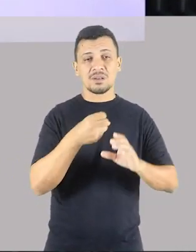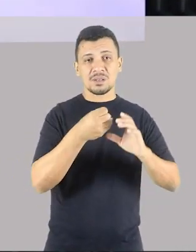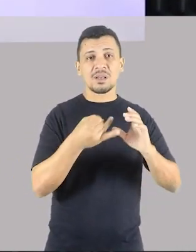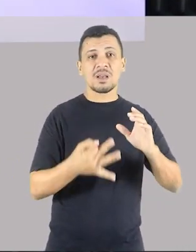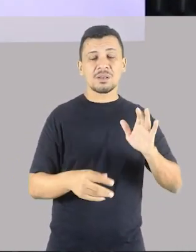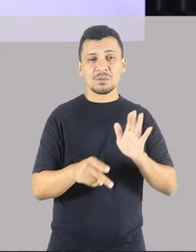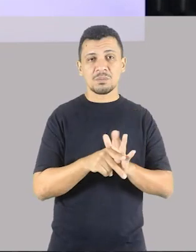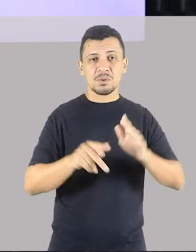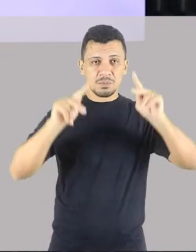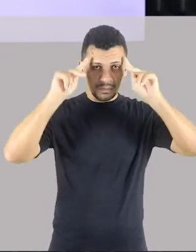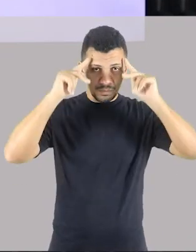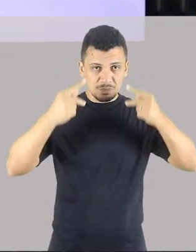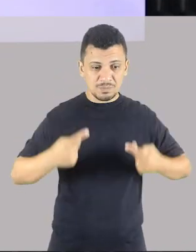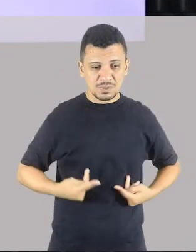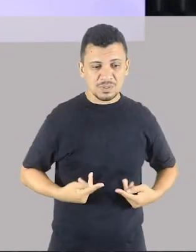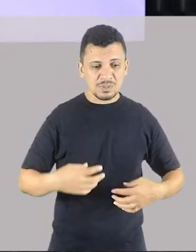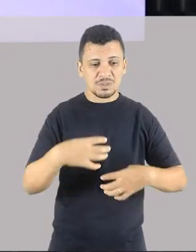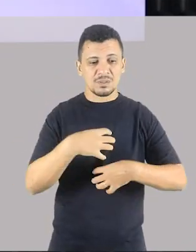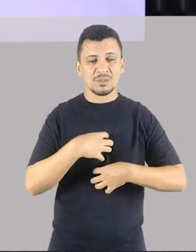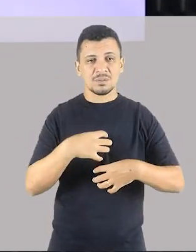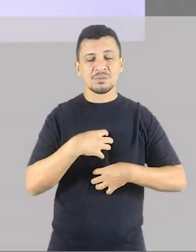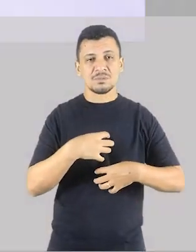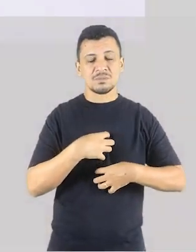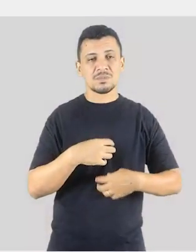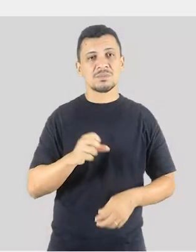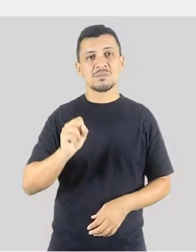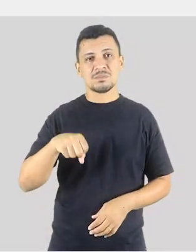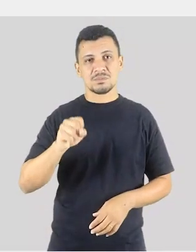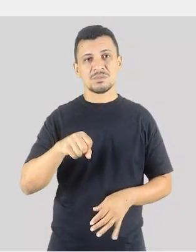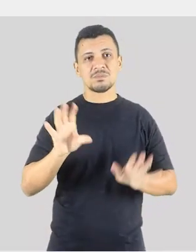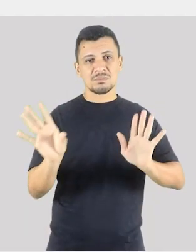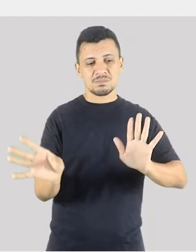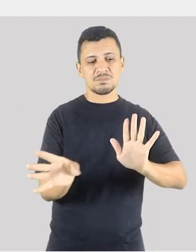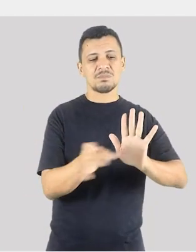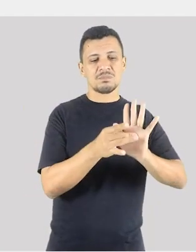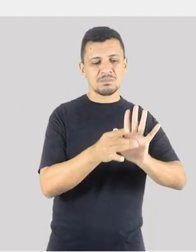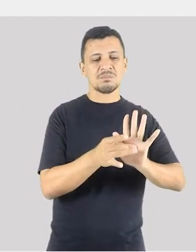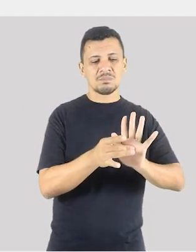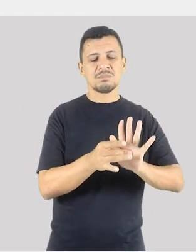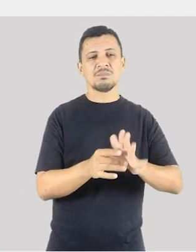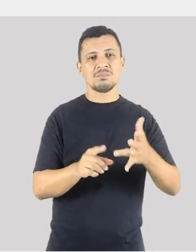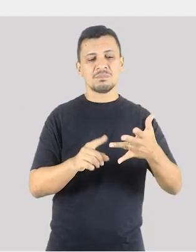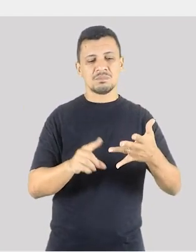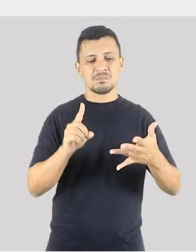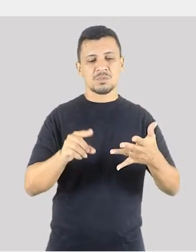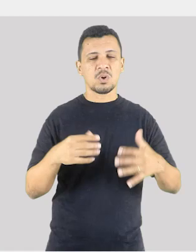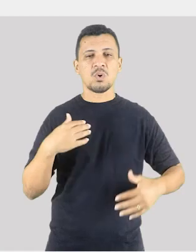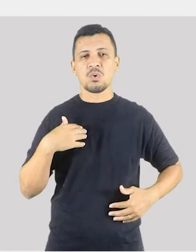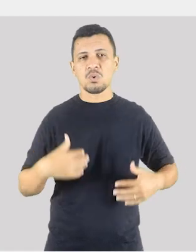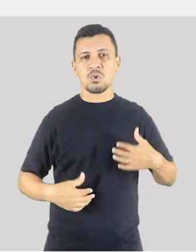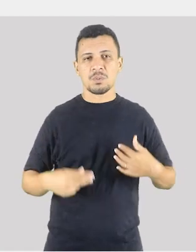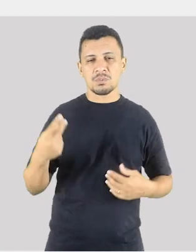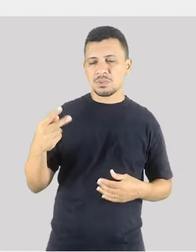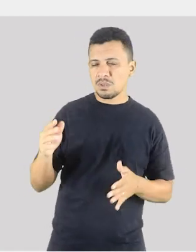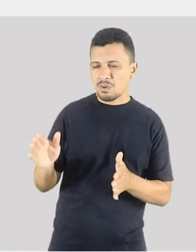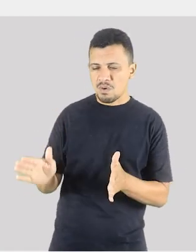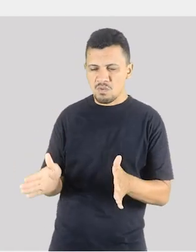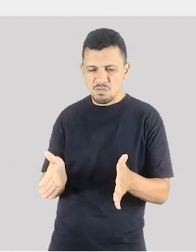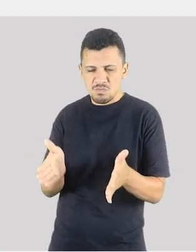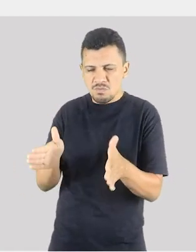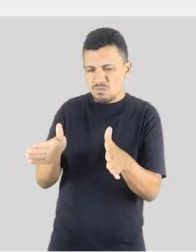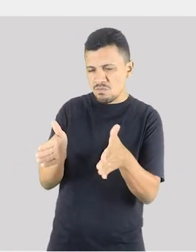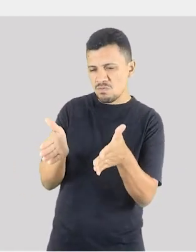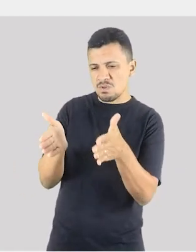ação humana, se alegrar, é um sentimento. Isso sim, opção correta, a letra D. O corpo dela é cheio de curvas e